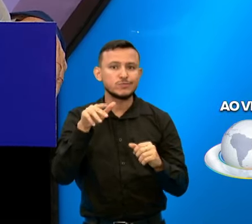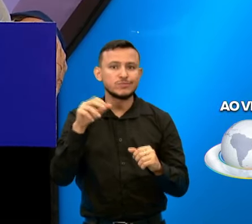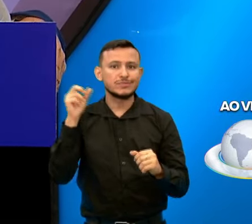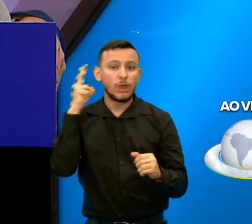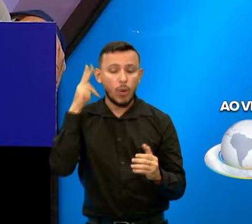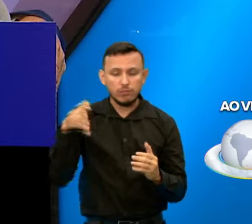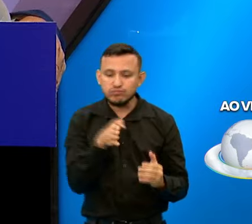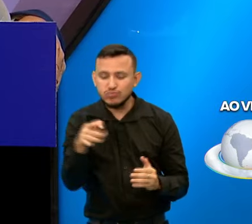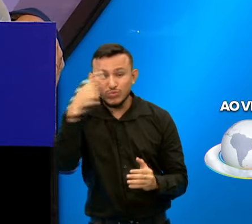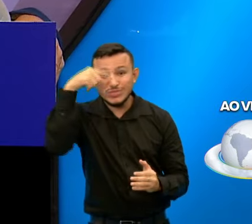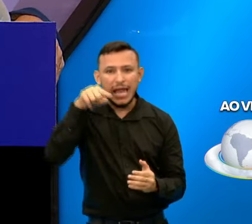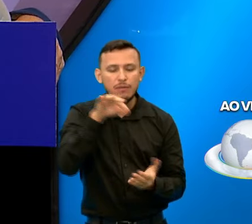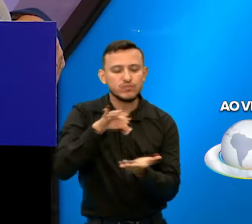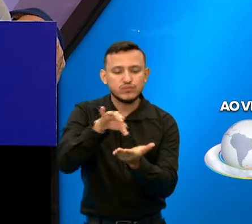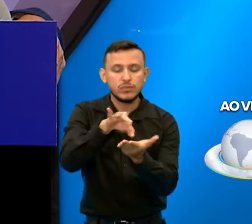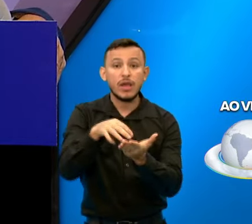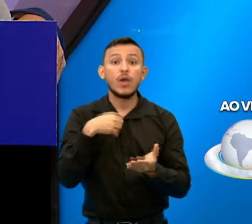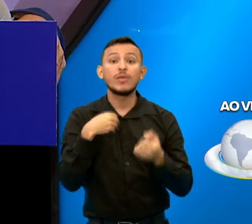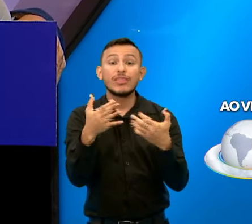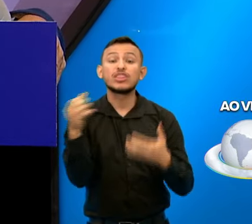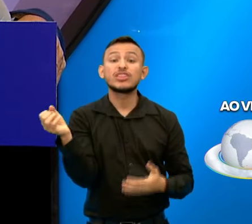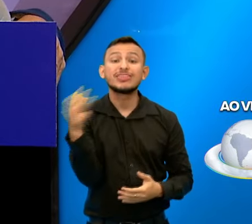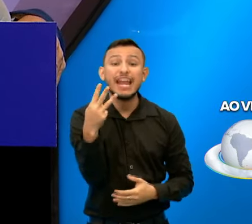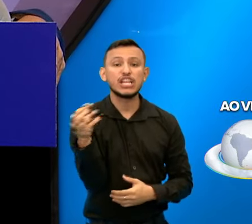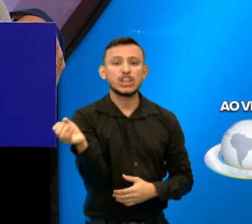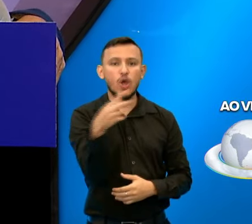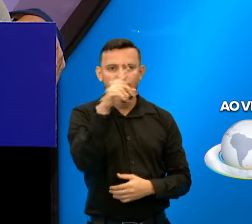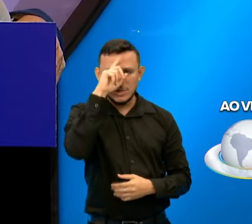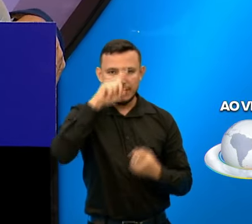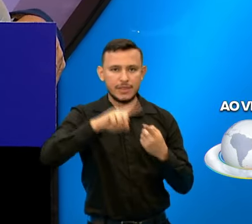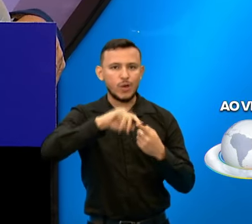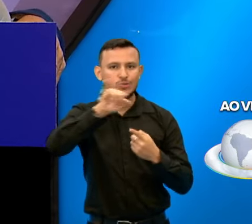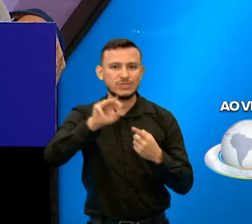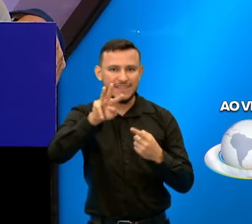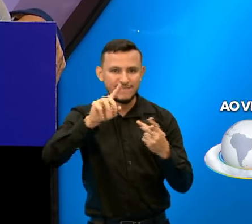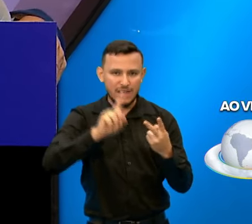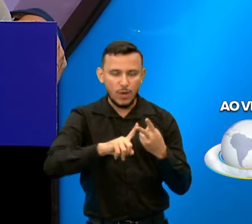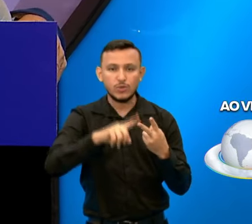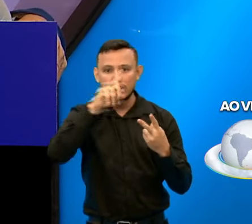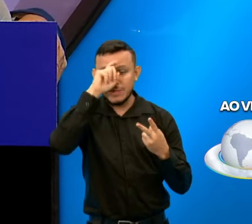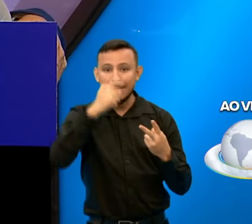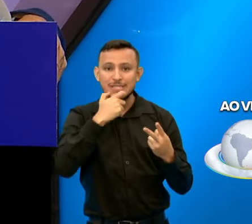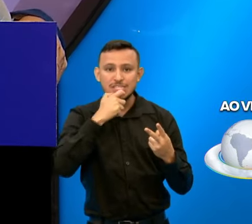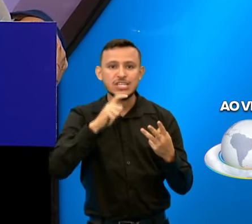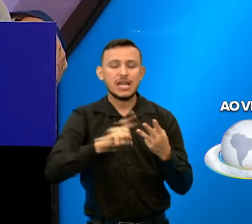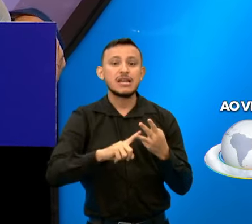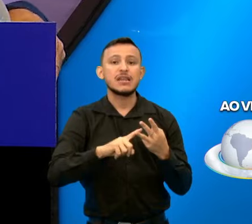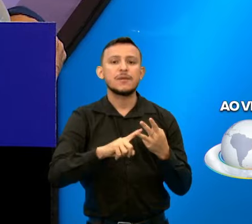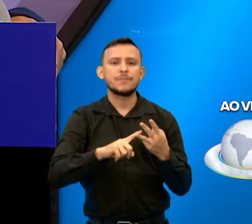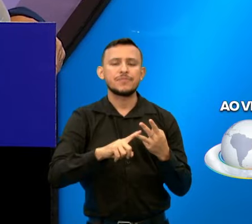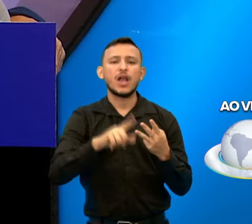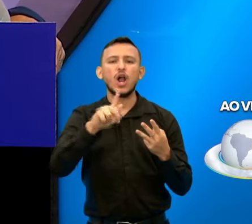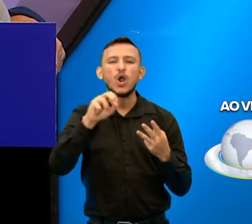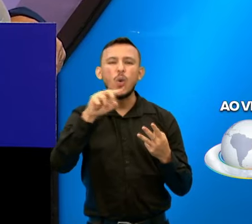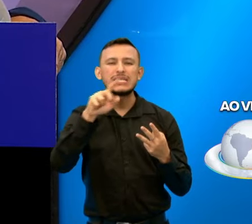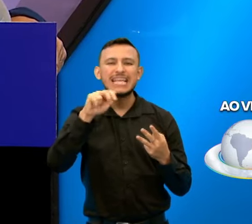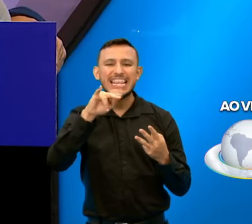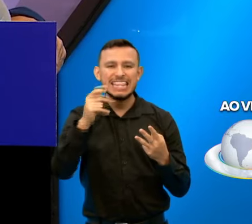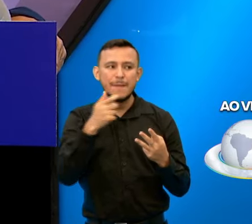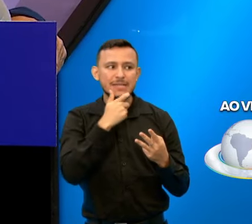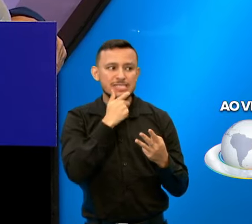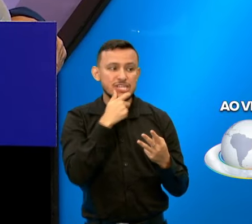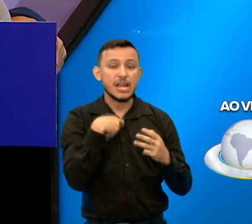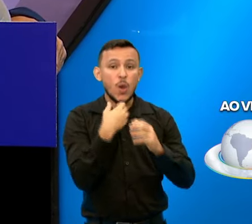Eu entreguei 3 novos hospitais, o Gonzaguinha do Zé Walter, o Frotinha de Messejana e o Gonzaguinha de Messejana. Eu